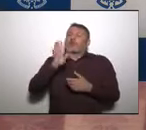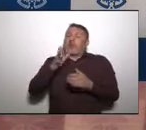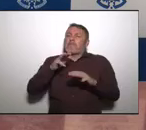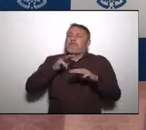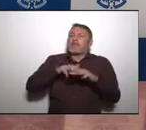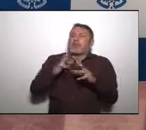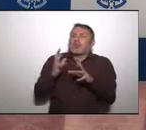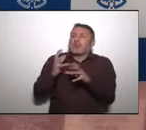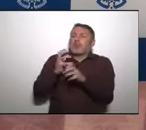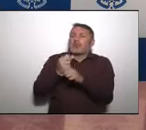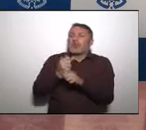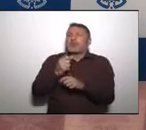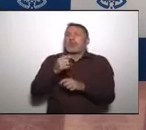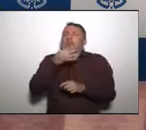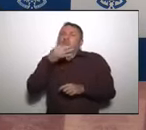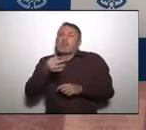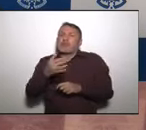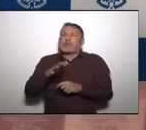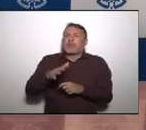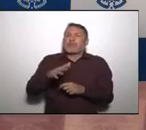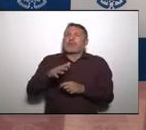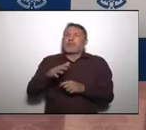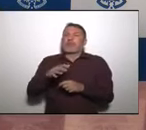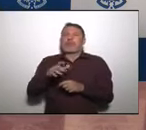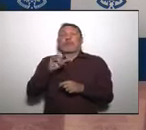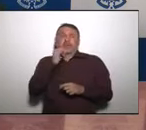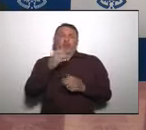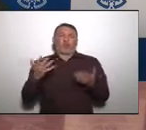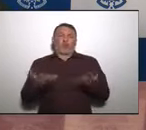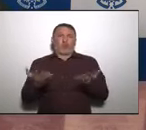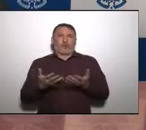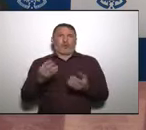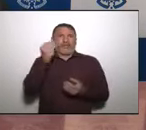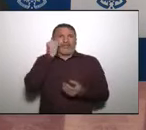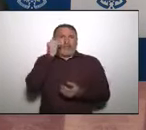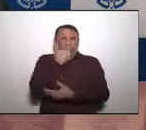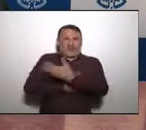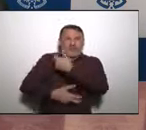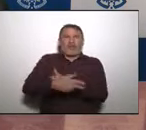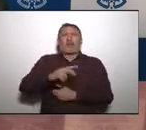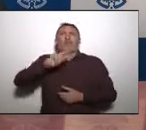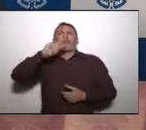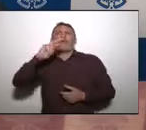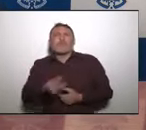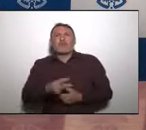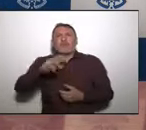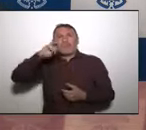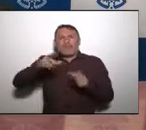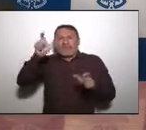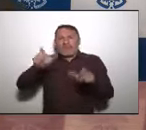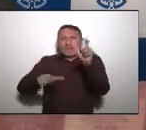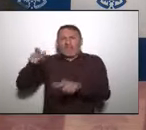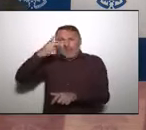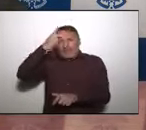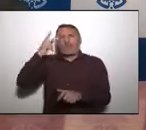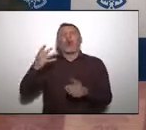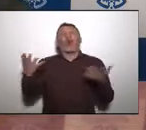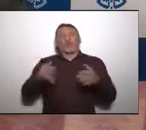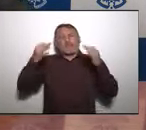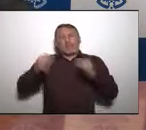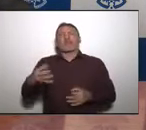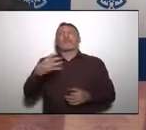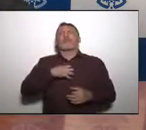Se nós fizéssemos hoje 2-3 mil testes, nós já chegaríamos 1.000 hoje, né? Porque nós estamos testando a